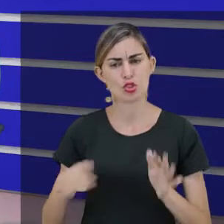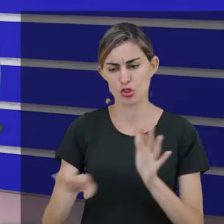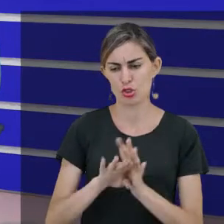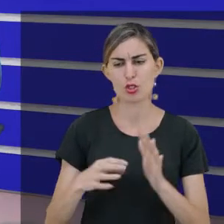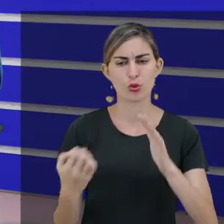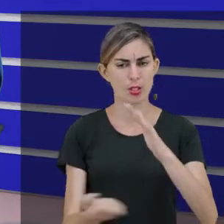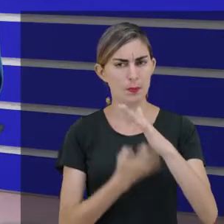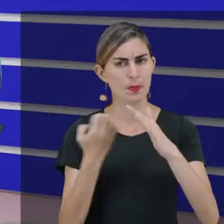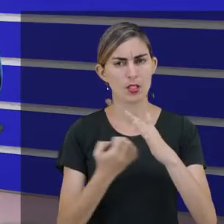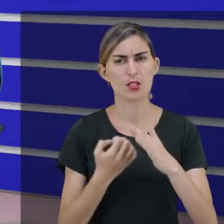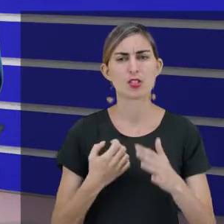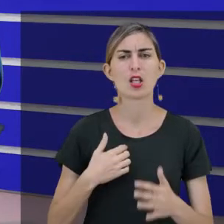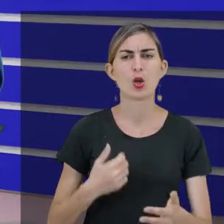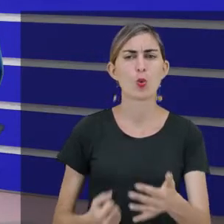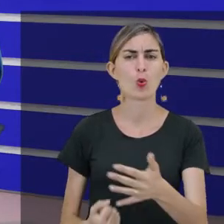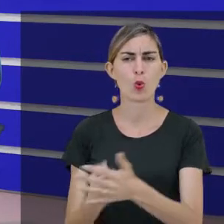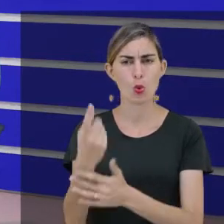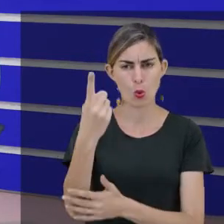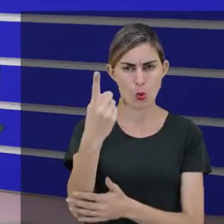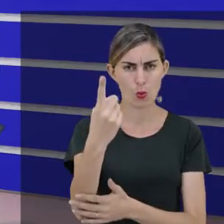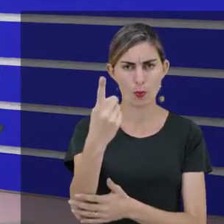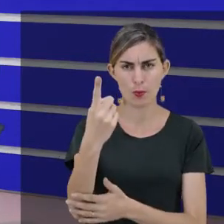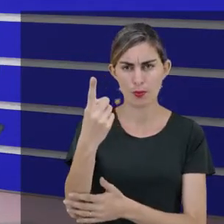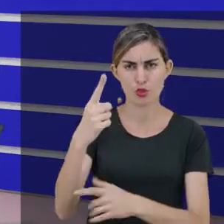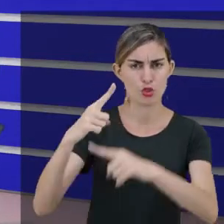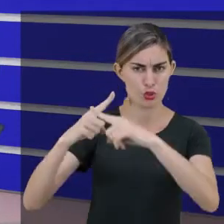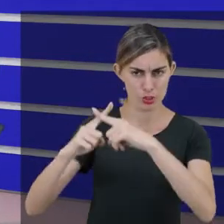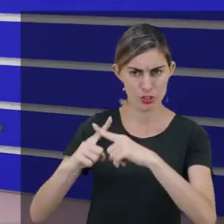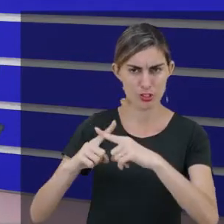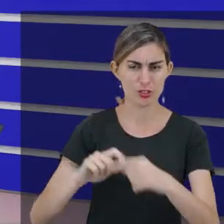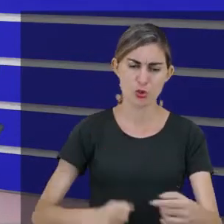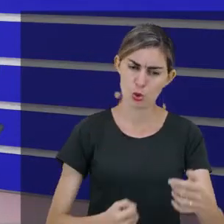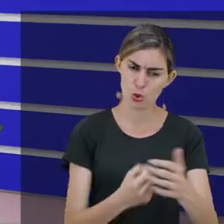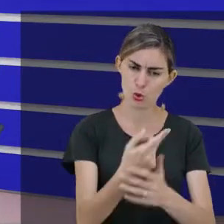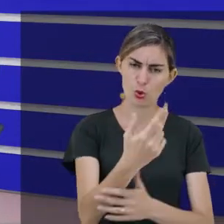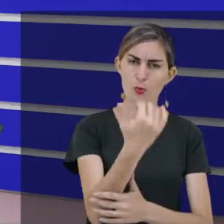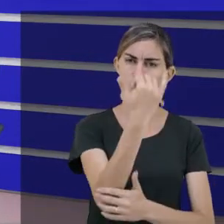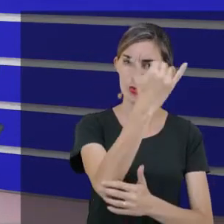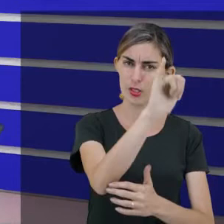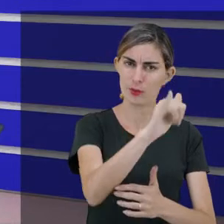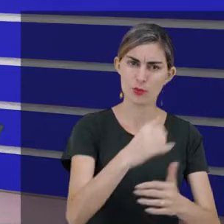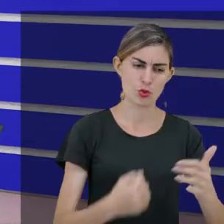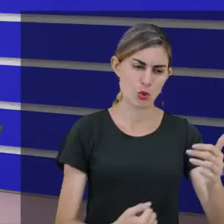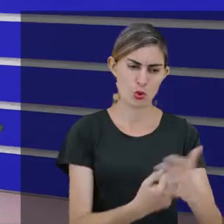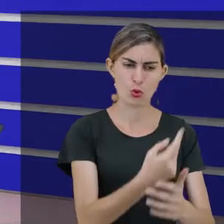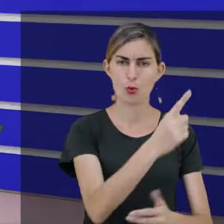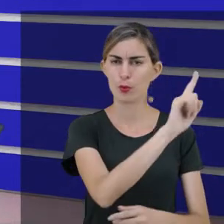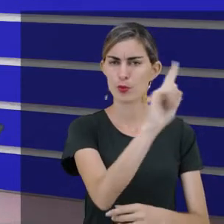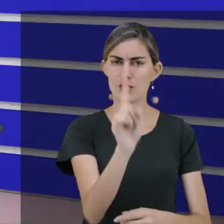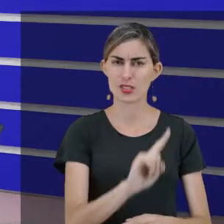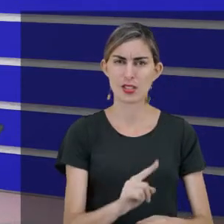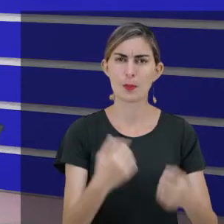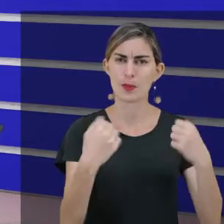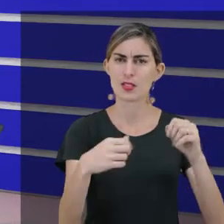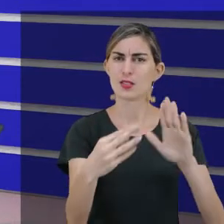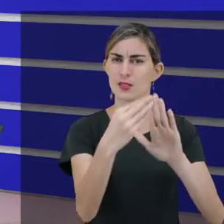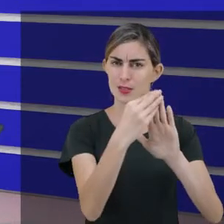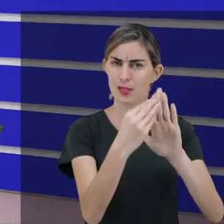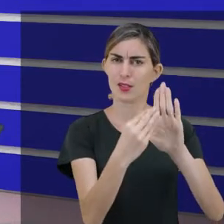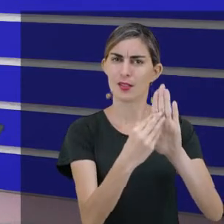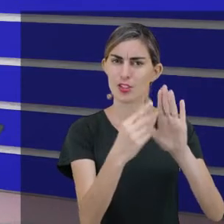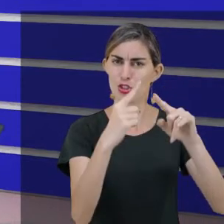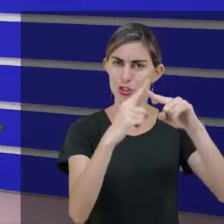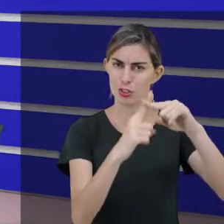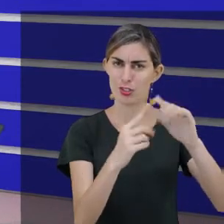X, Y, Z. Eu tenho que escrever que compro X, Y, Z. Quando eu for demonstrar, eu tenho que demonstrar X, Y,